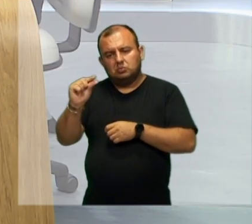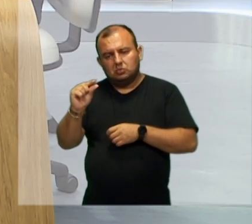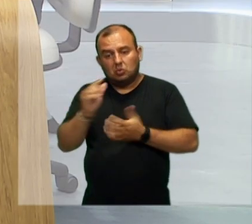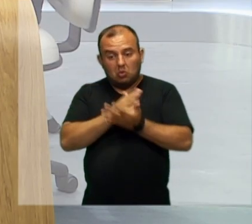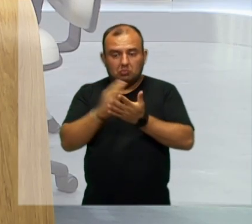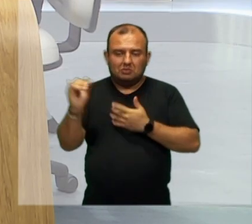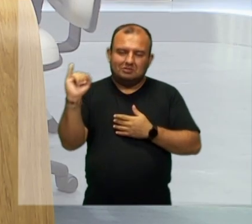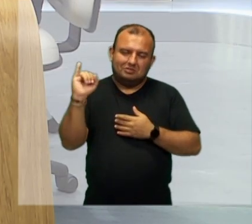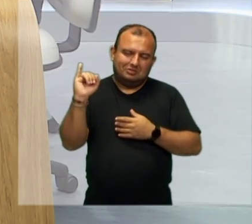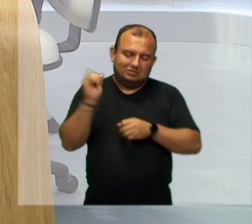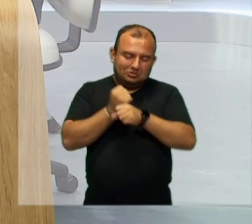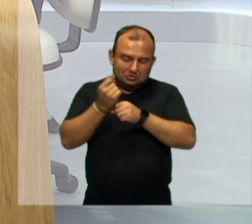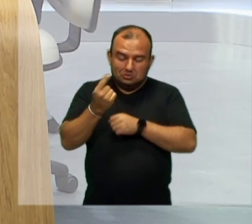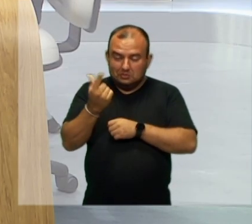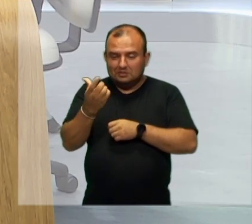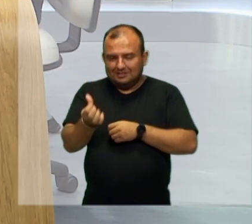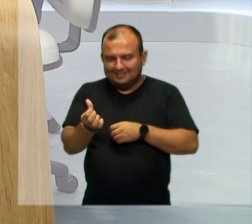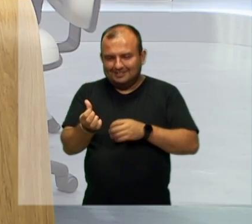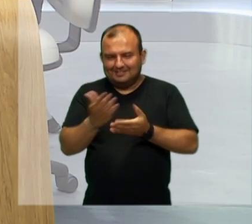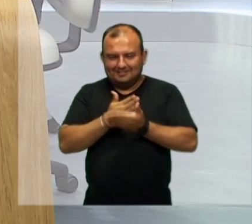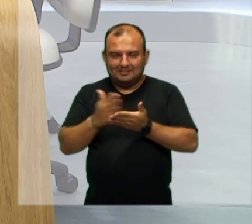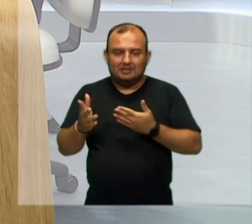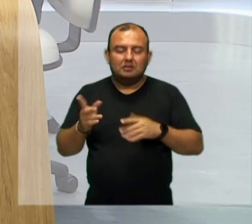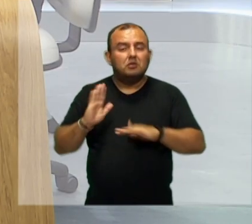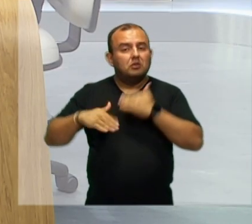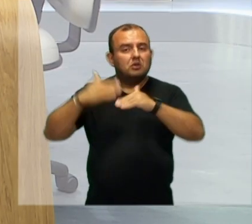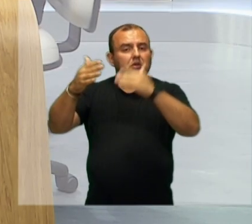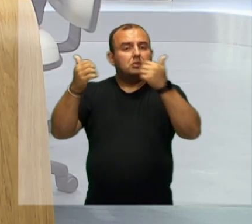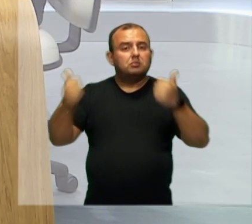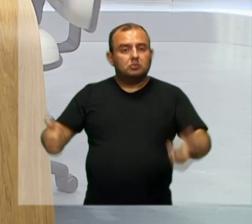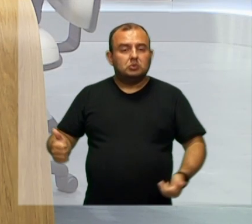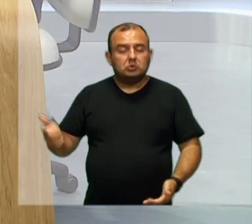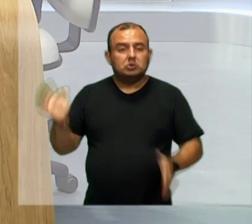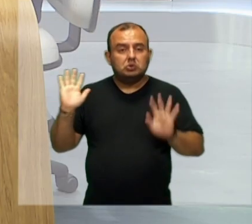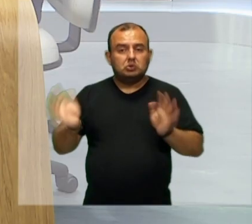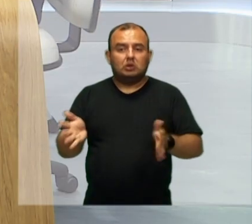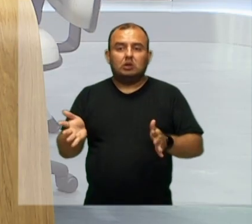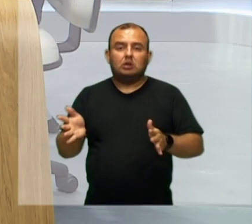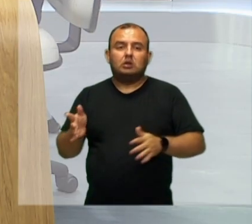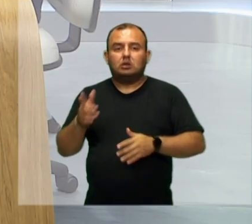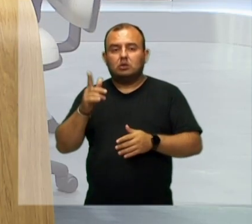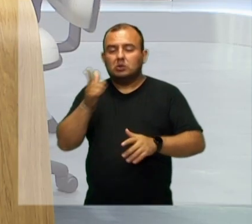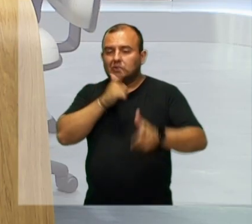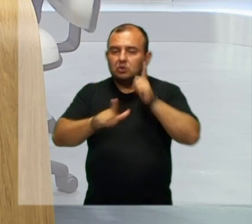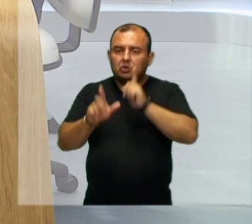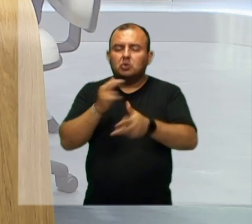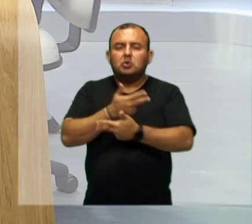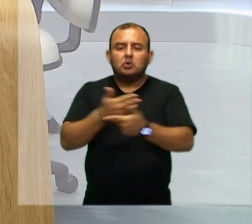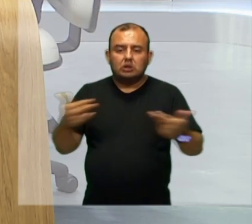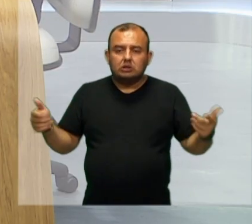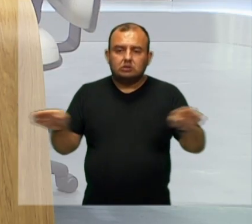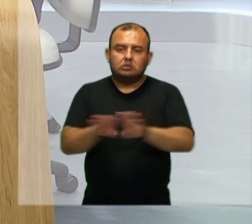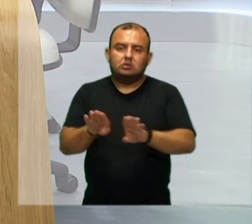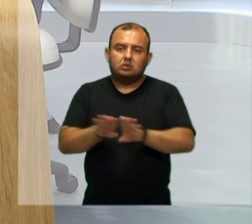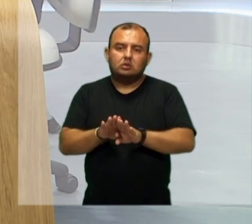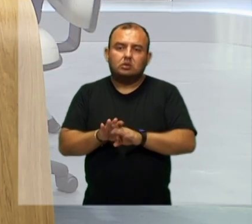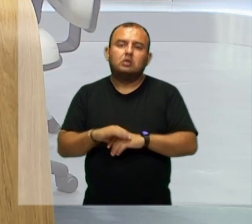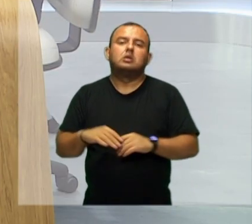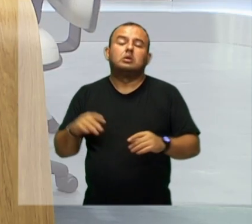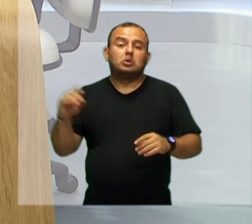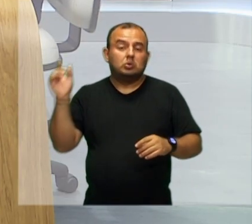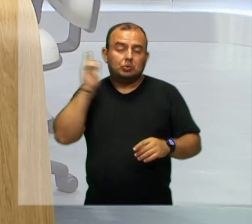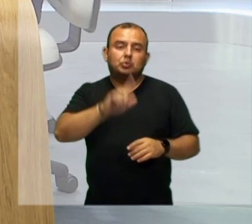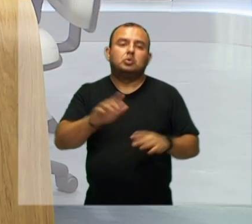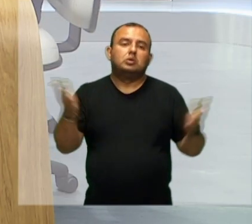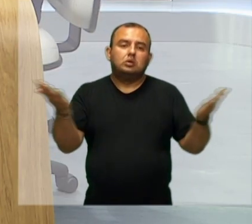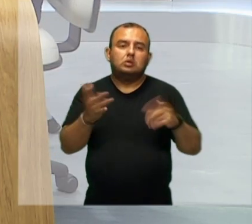ainda. Mas já com uma evolução muito boa, você já ganhou muita coisa e agora com essa conquista